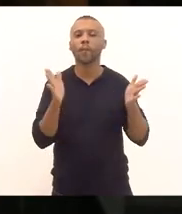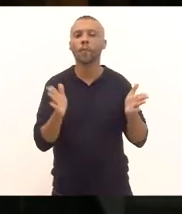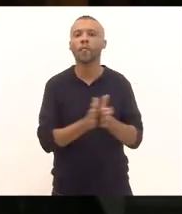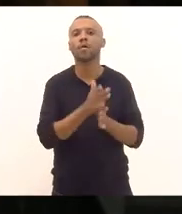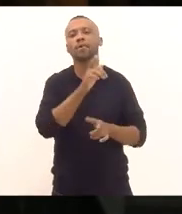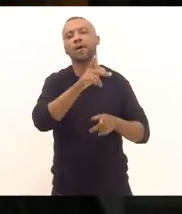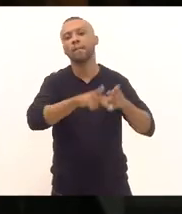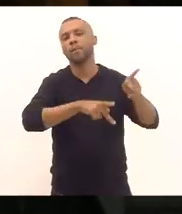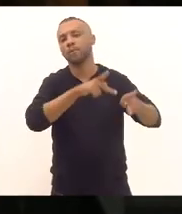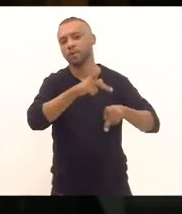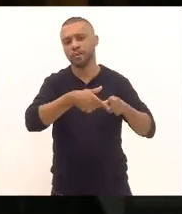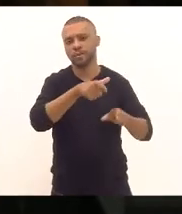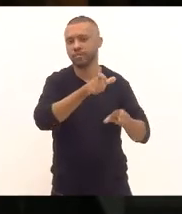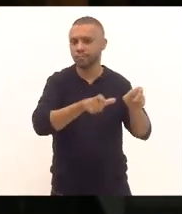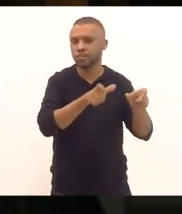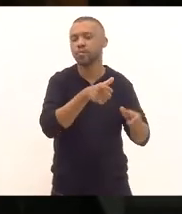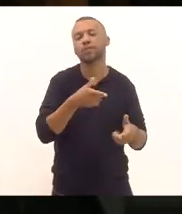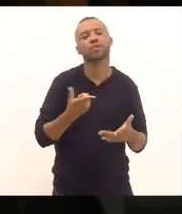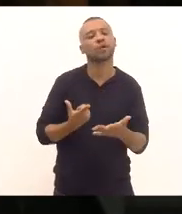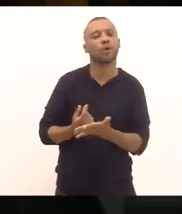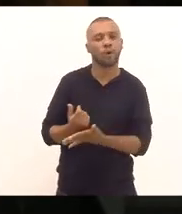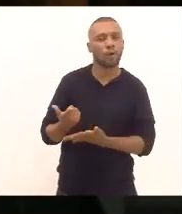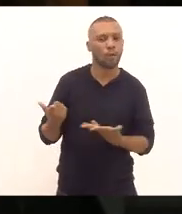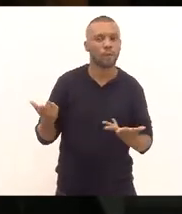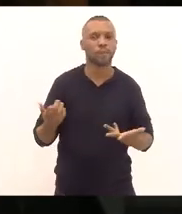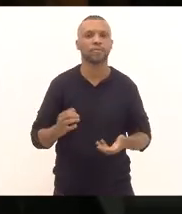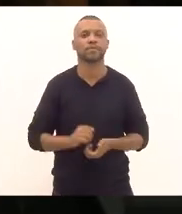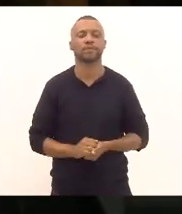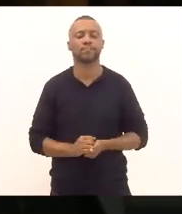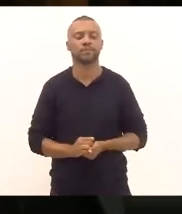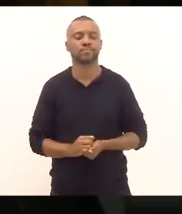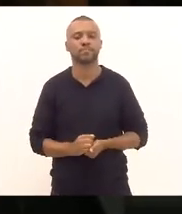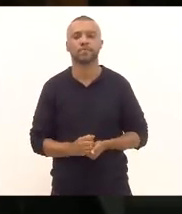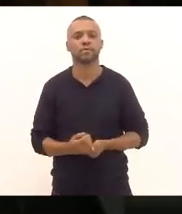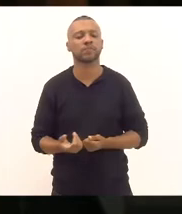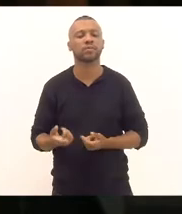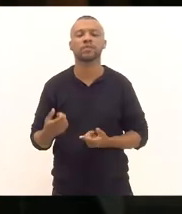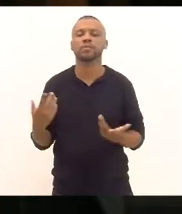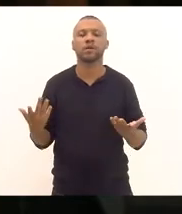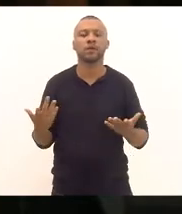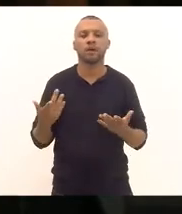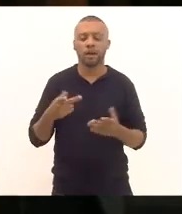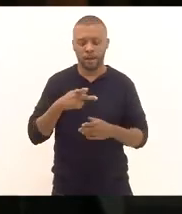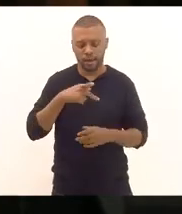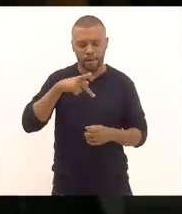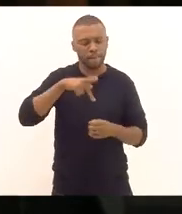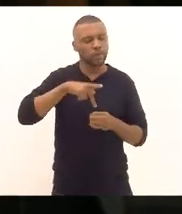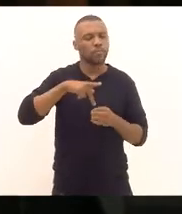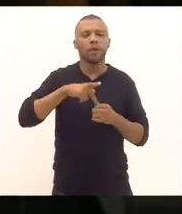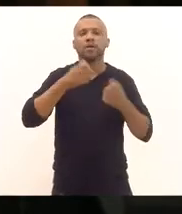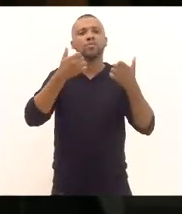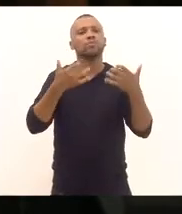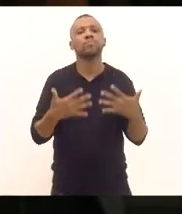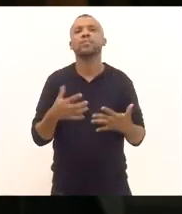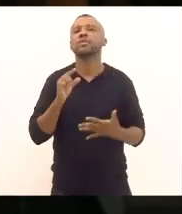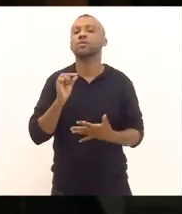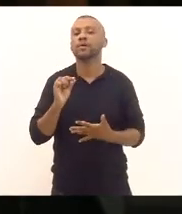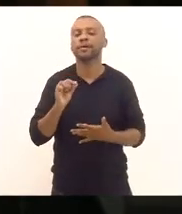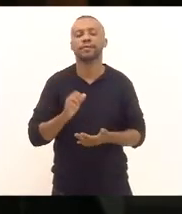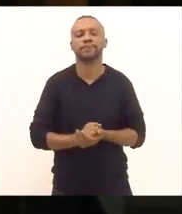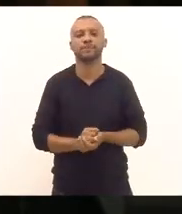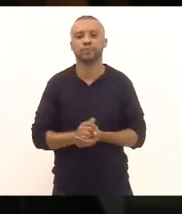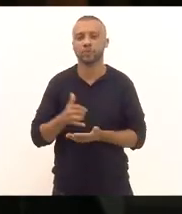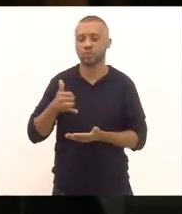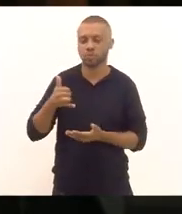a população a hora e o que é que a Petrobras alega que o